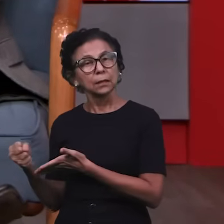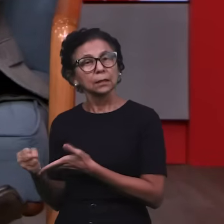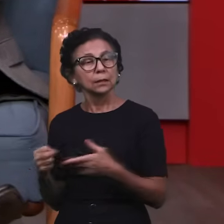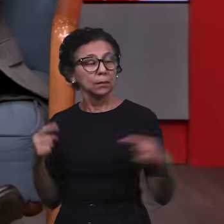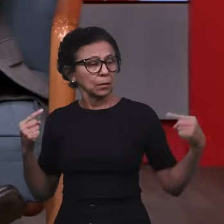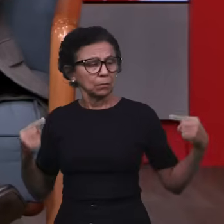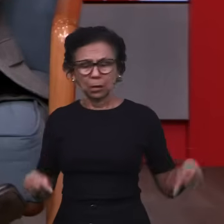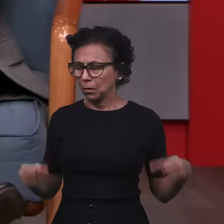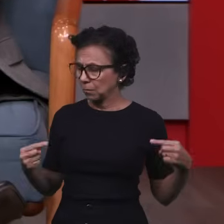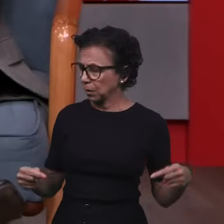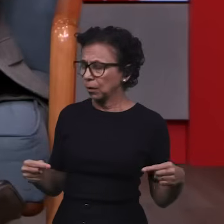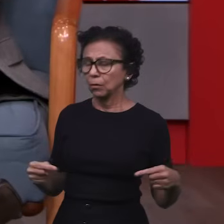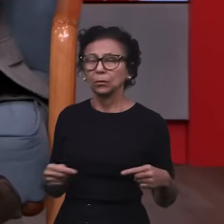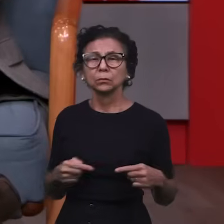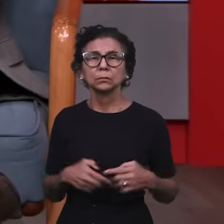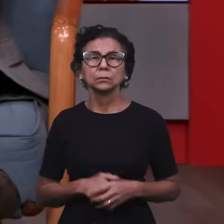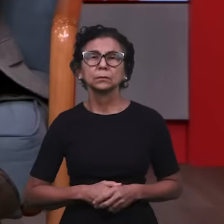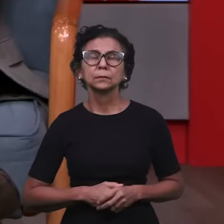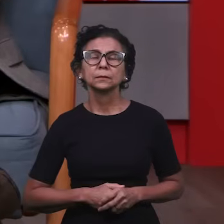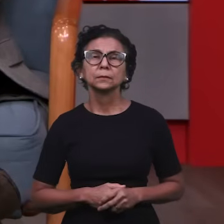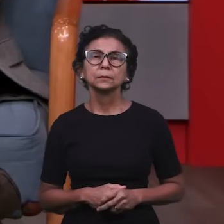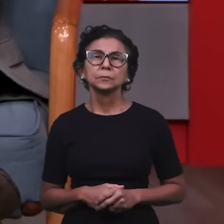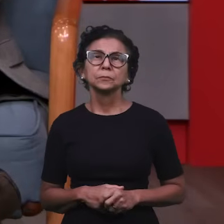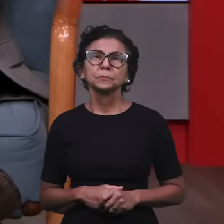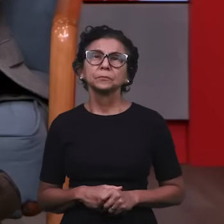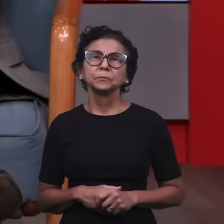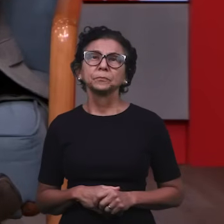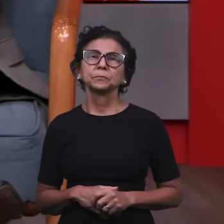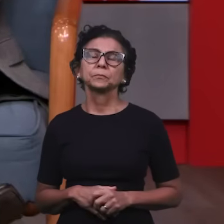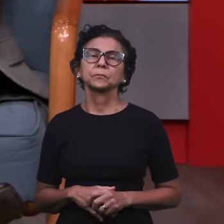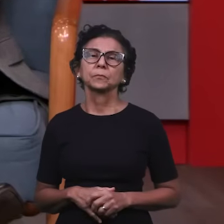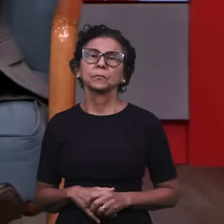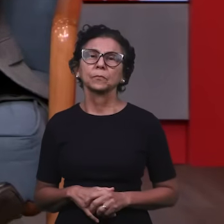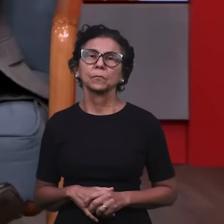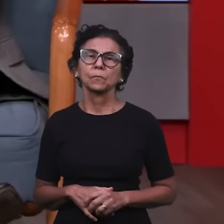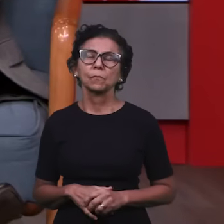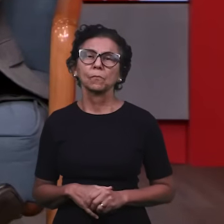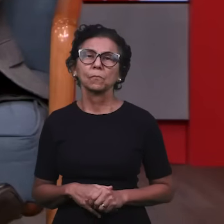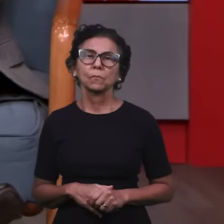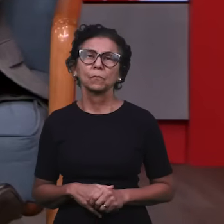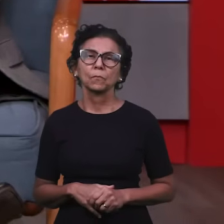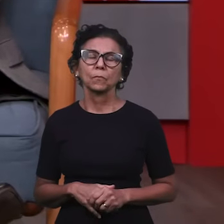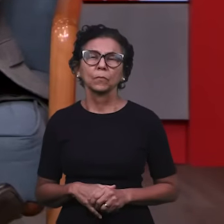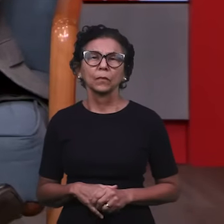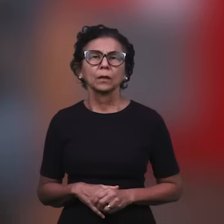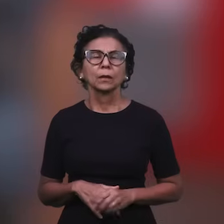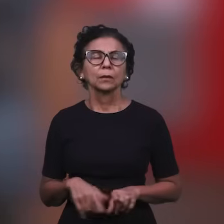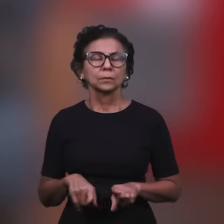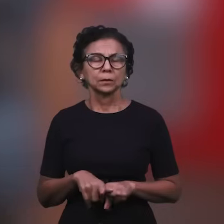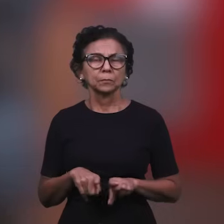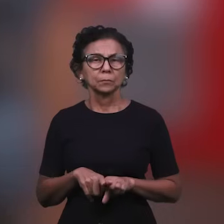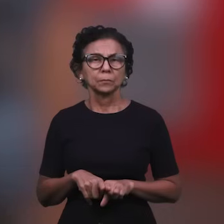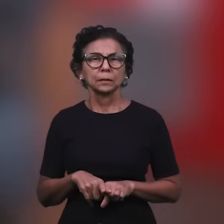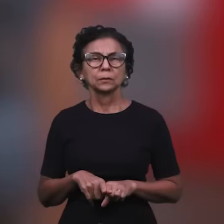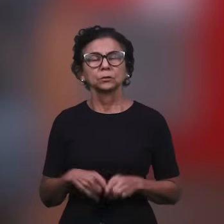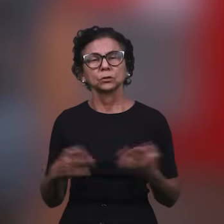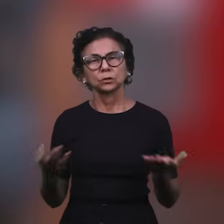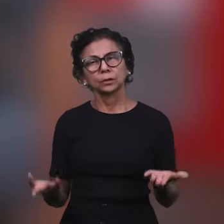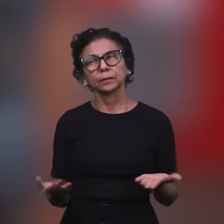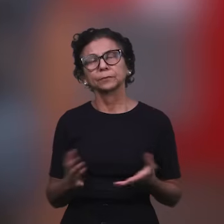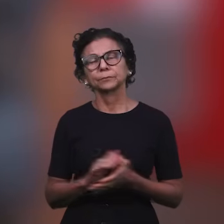uma oposição, e essa oposição, é claro, é feito de quê? Nós já falamos em eventos anteriores,